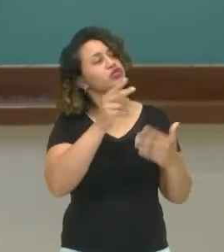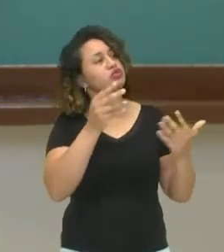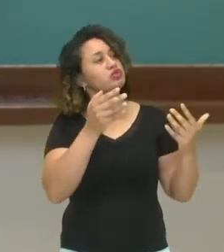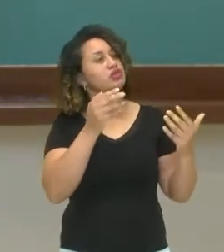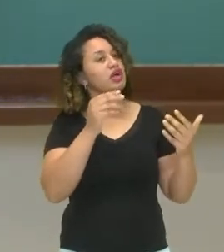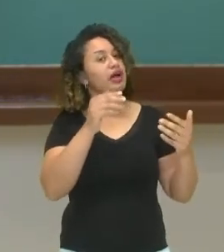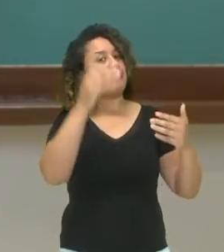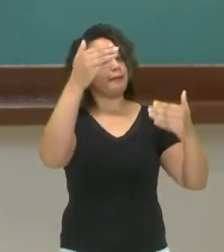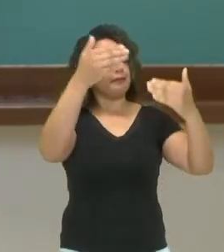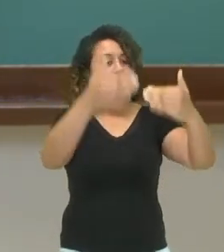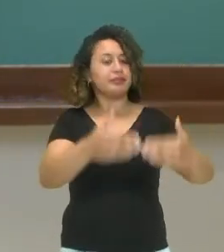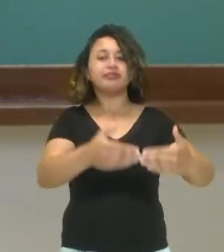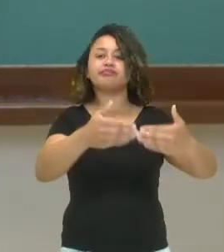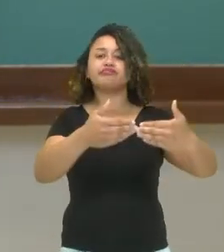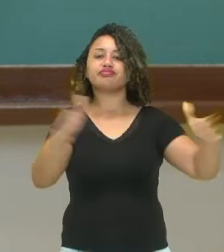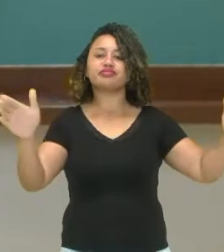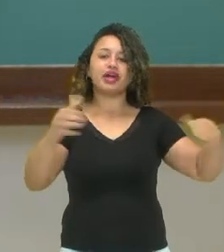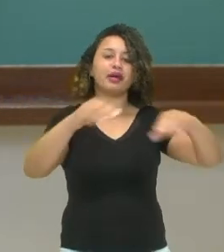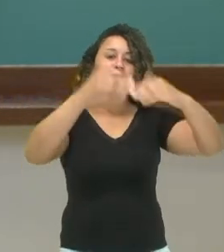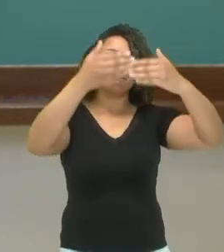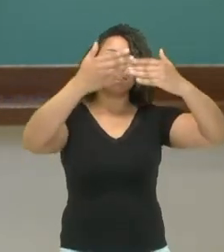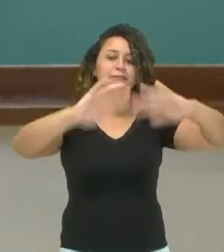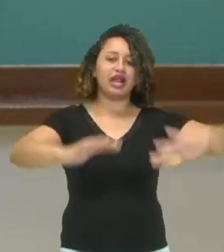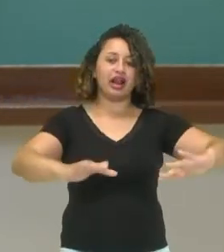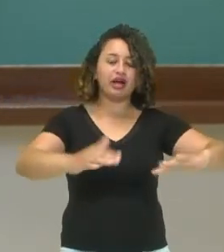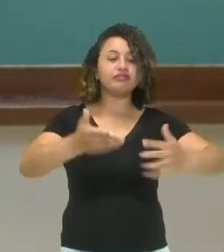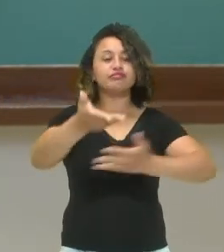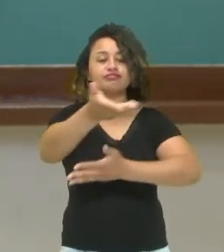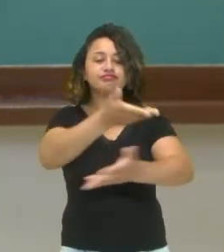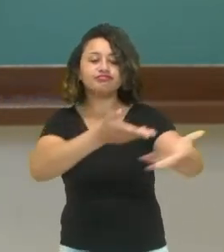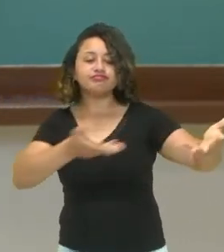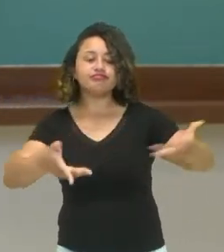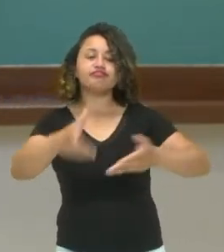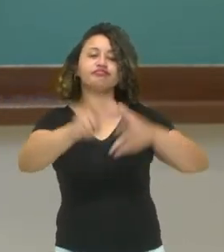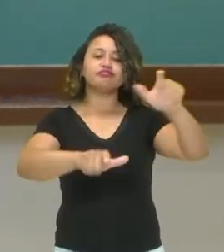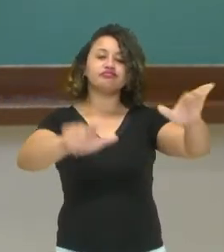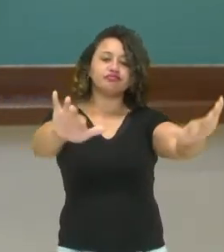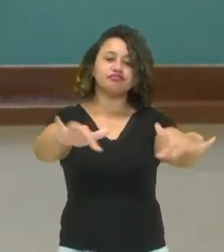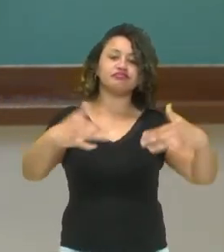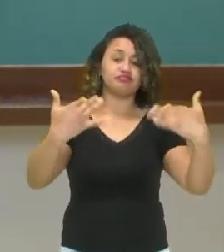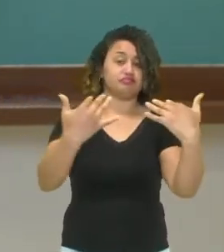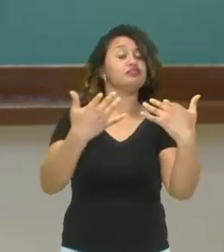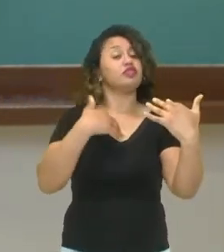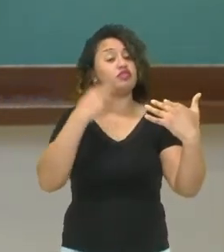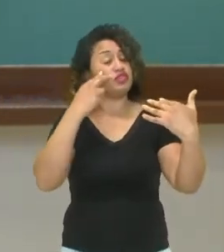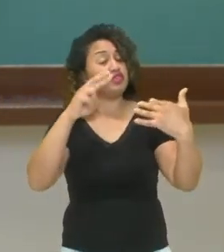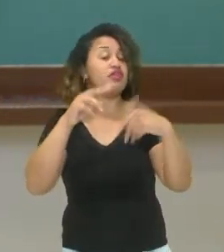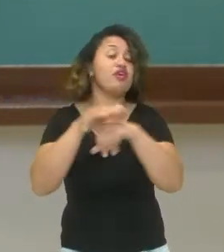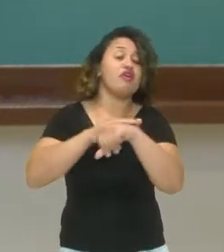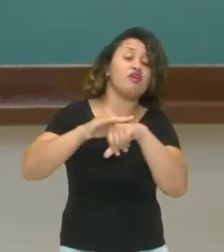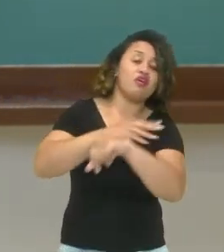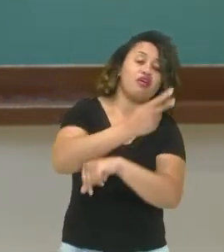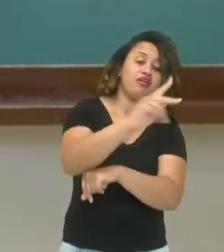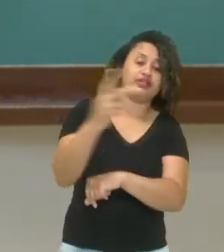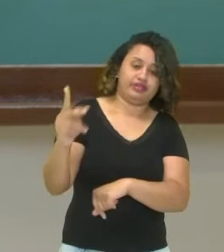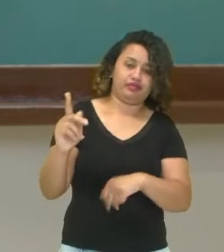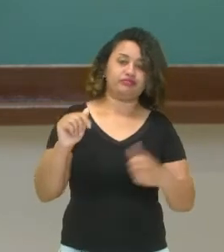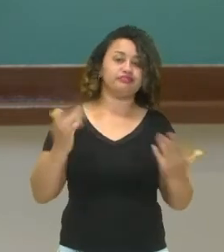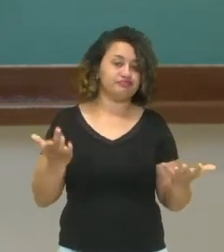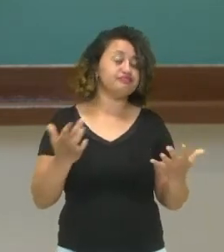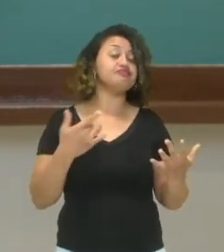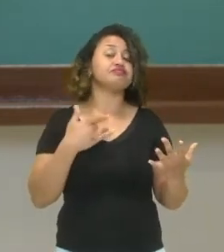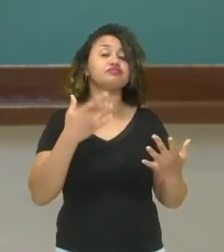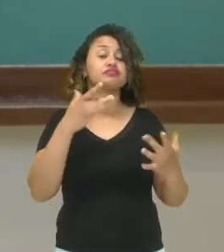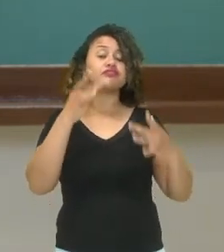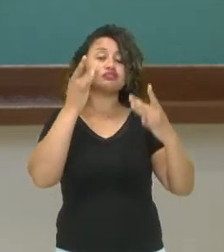quarta parede, você interage com o público e você vê que ele existe. Então você conversa com o público. Então o teatro épico